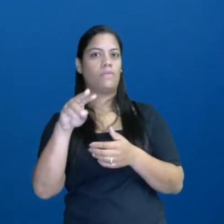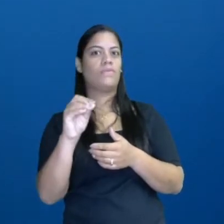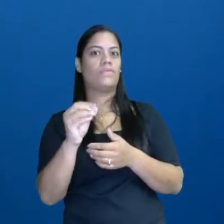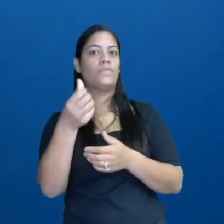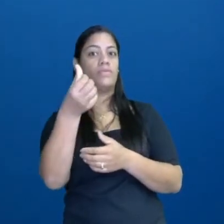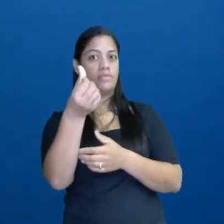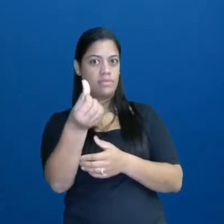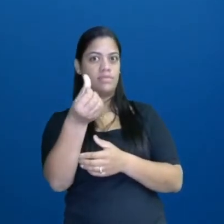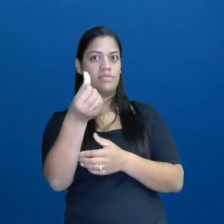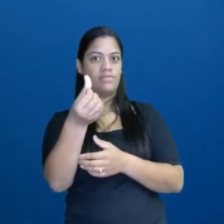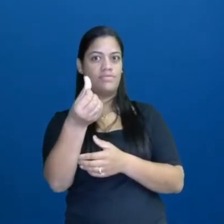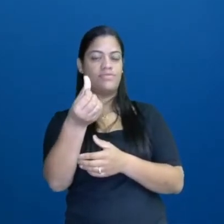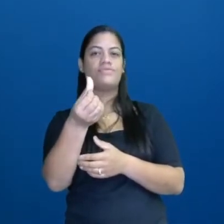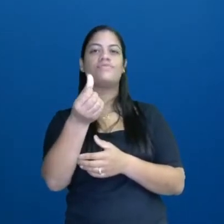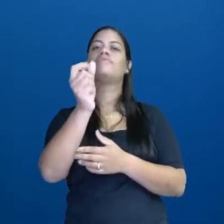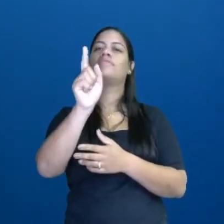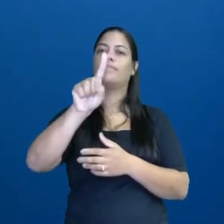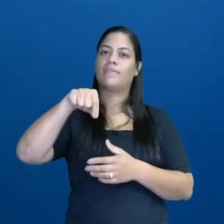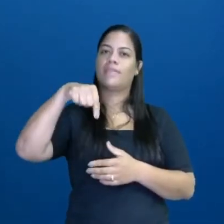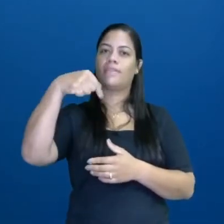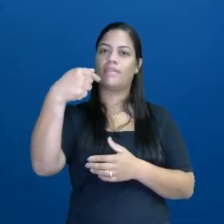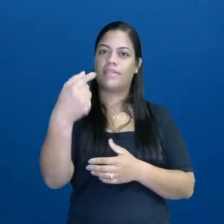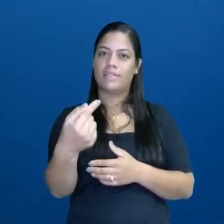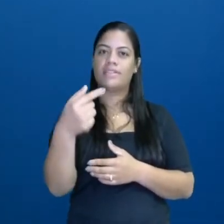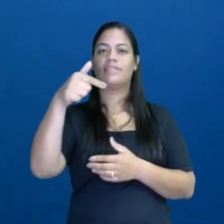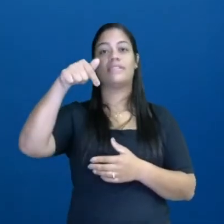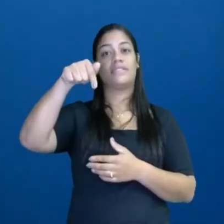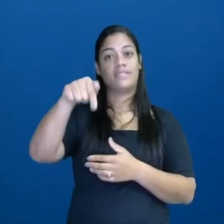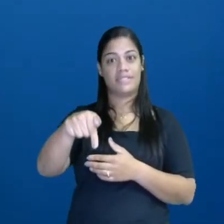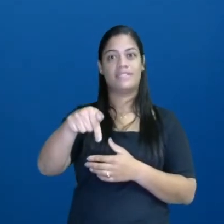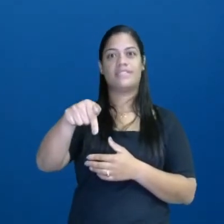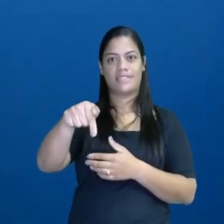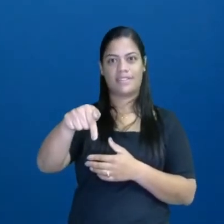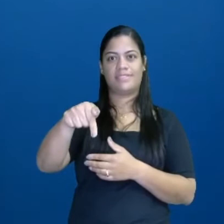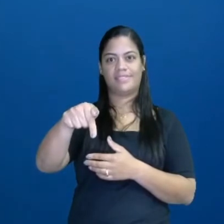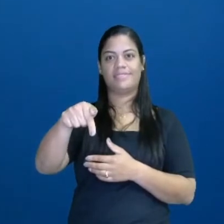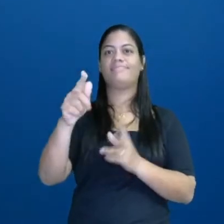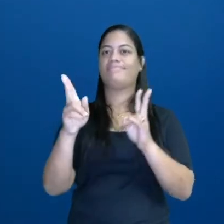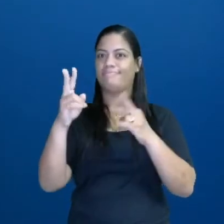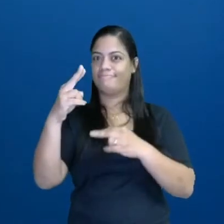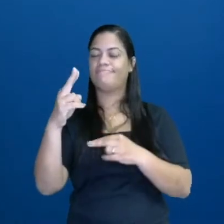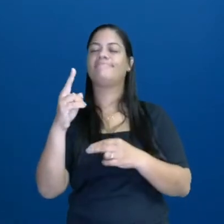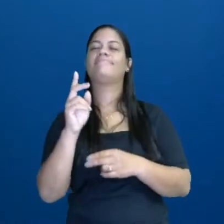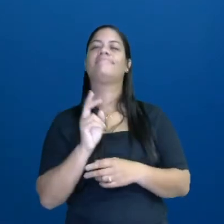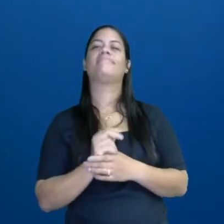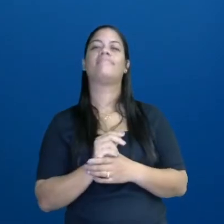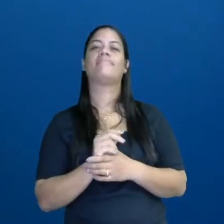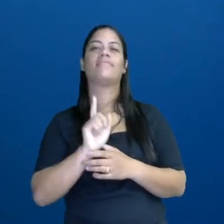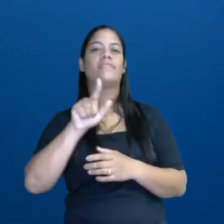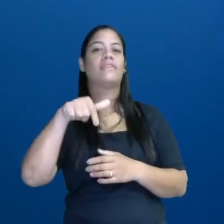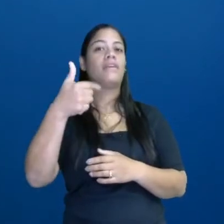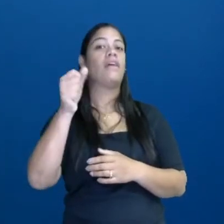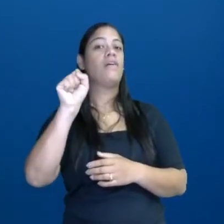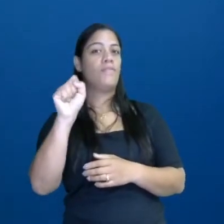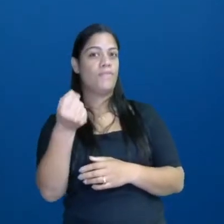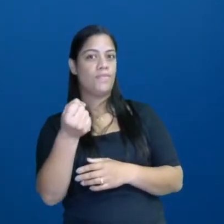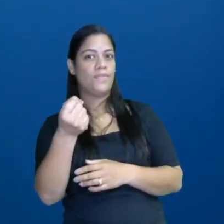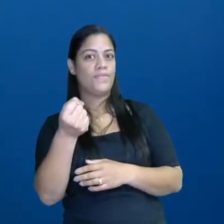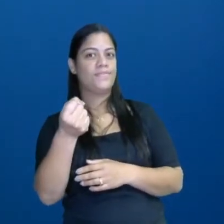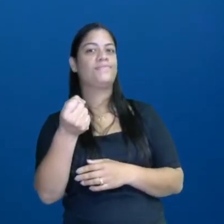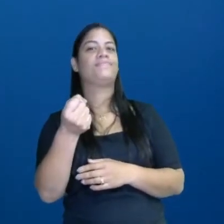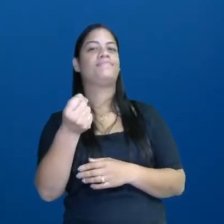6 lados. Nós temos também o heptágono, que ele tem 7 lados. Octógono